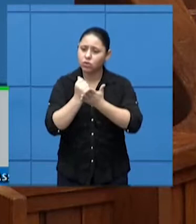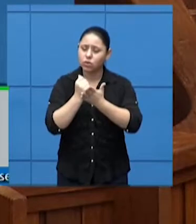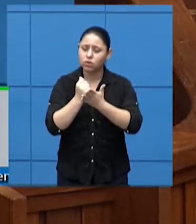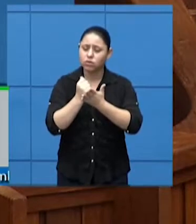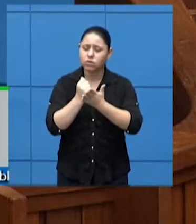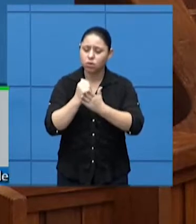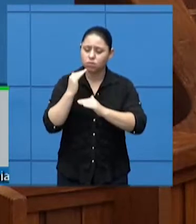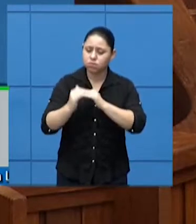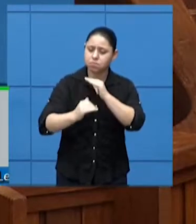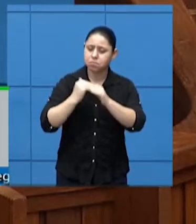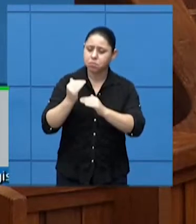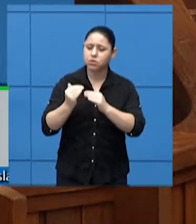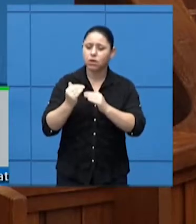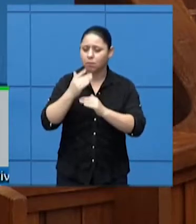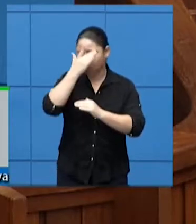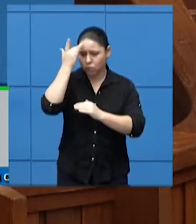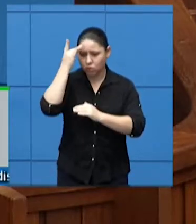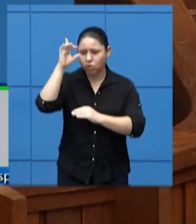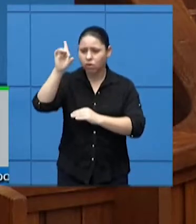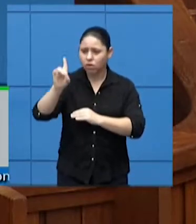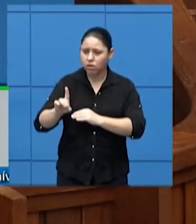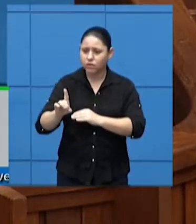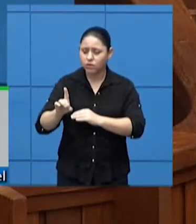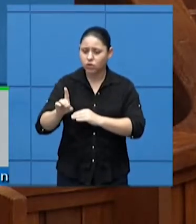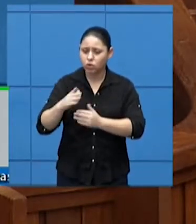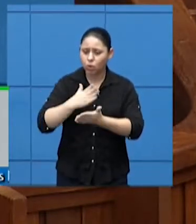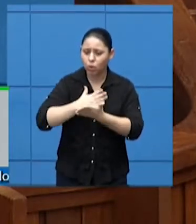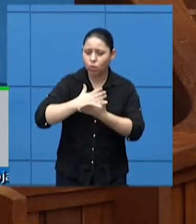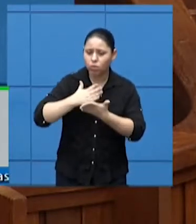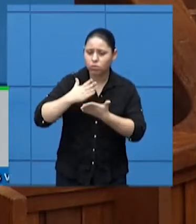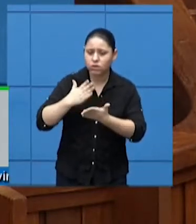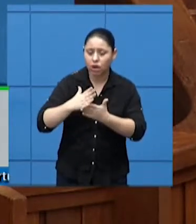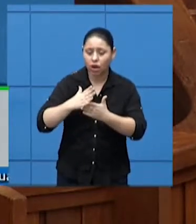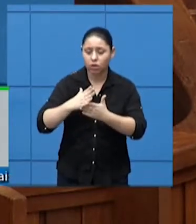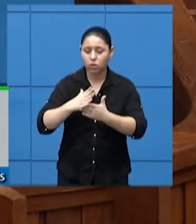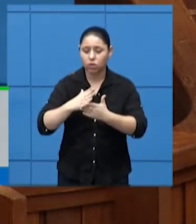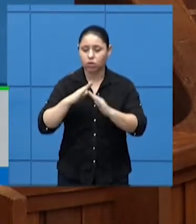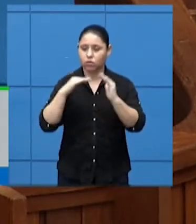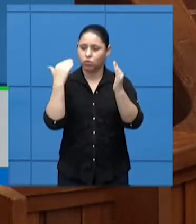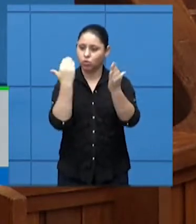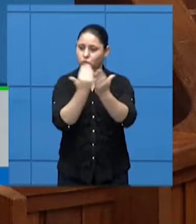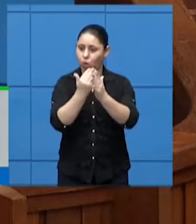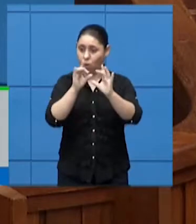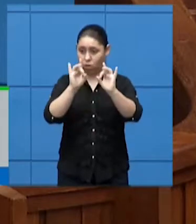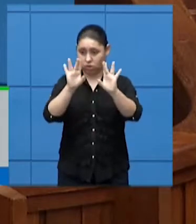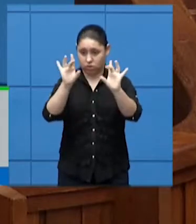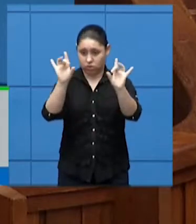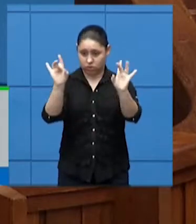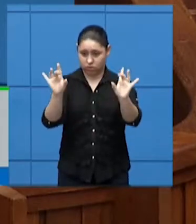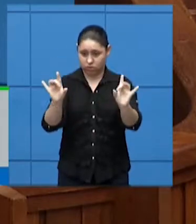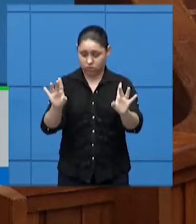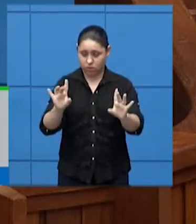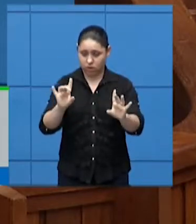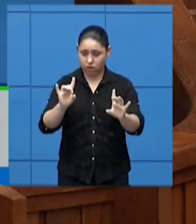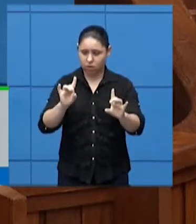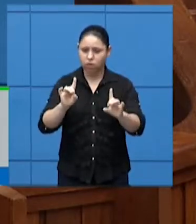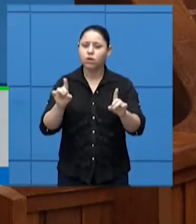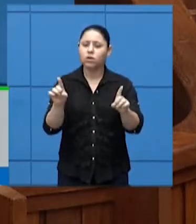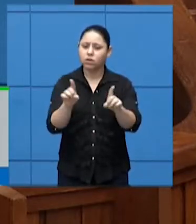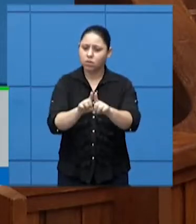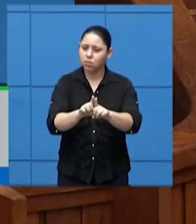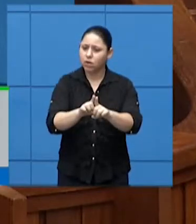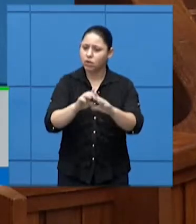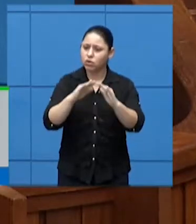na vida das pessoas com deficiência, que passaram pelas escolas especiais e até